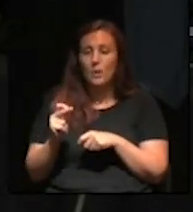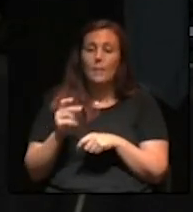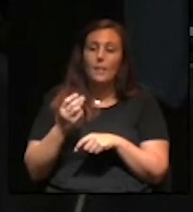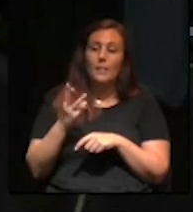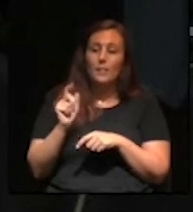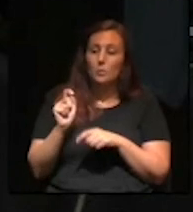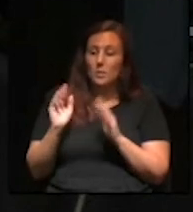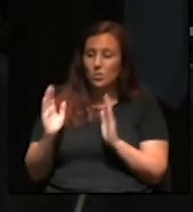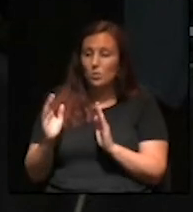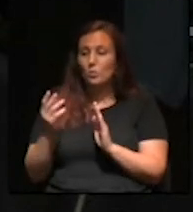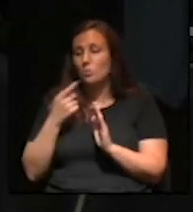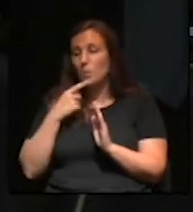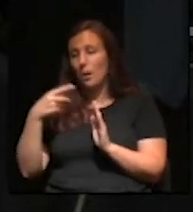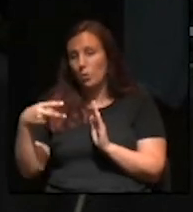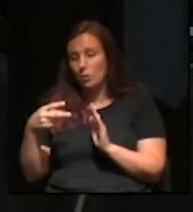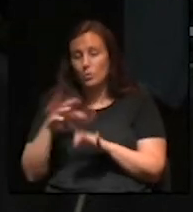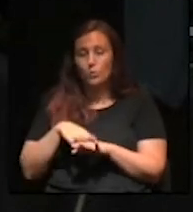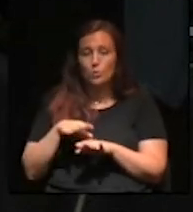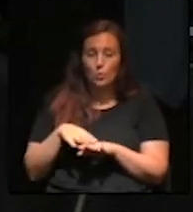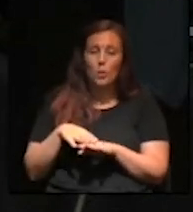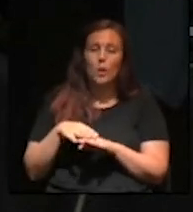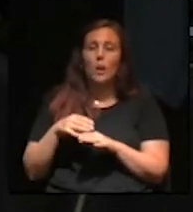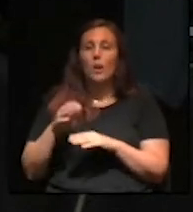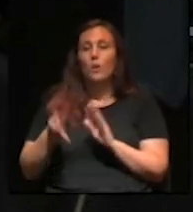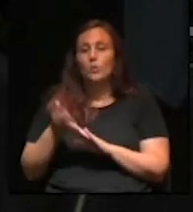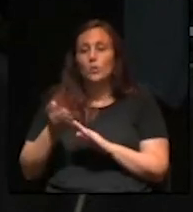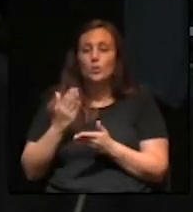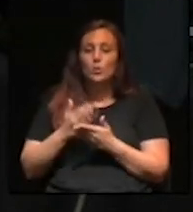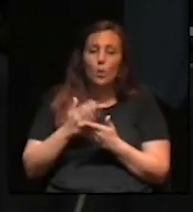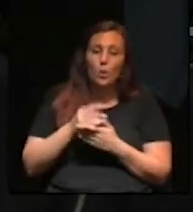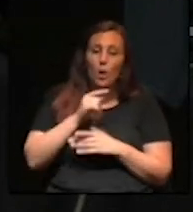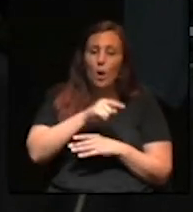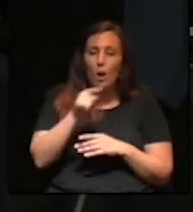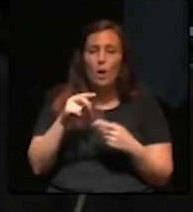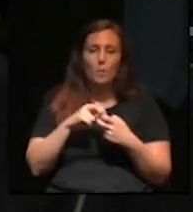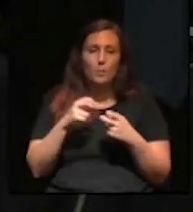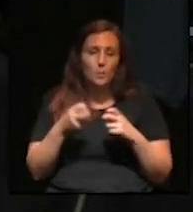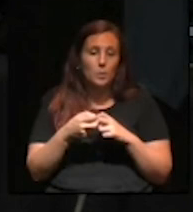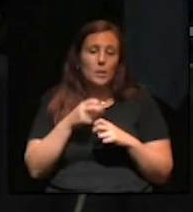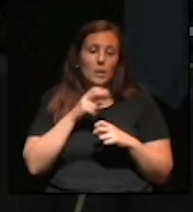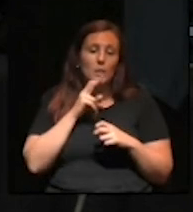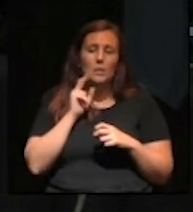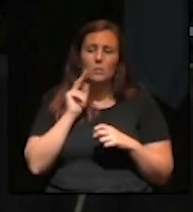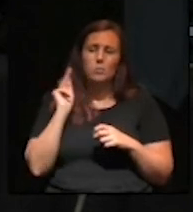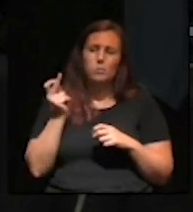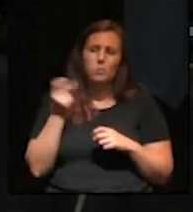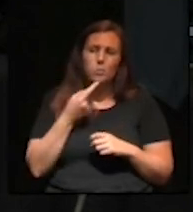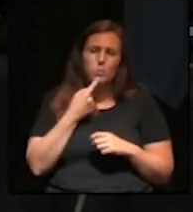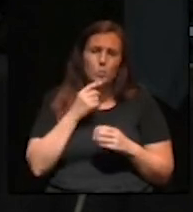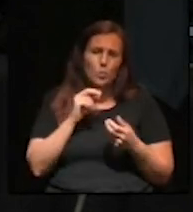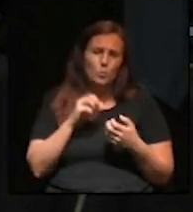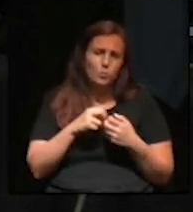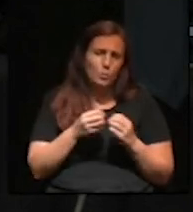3 meses. É inquestionável a importância de realizar obras em muitas escolas de Lisboa, nas quais existem problemas que não têm resposta há décadas, pondo em